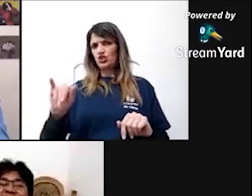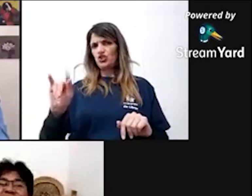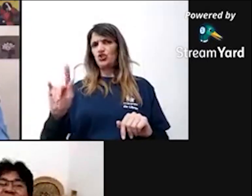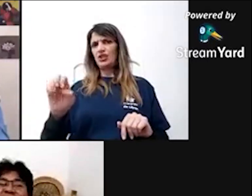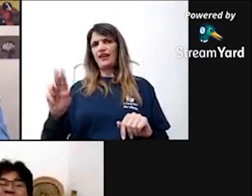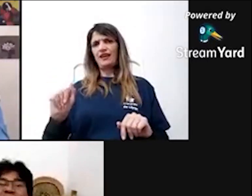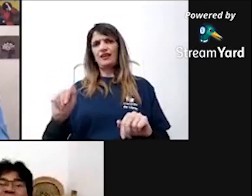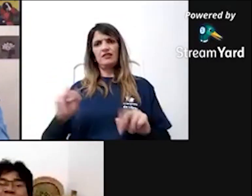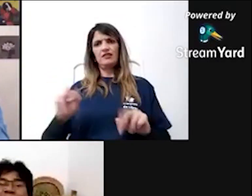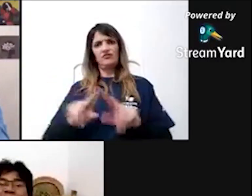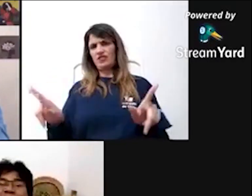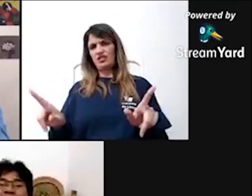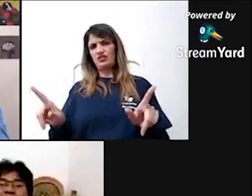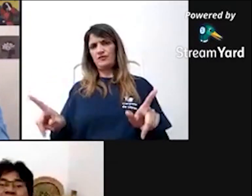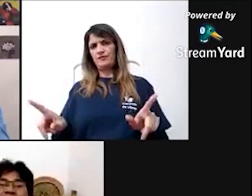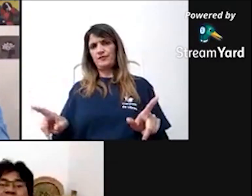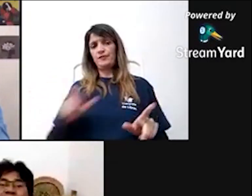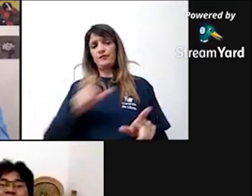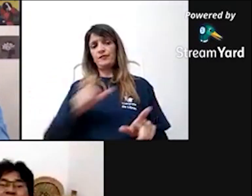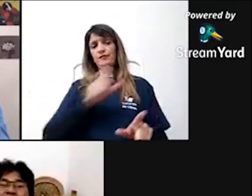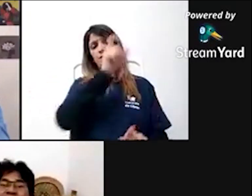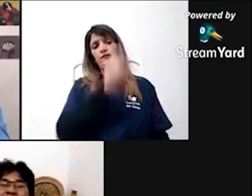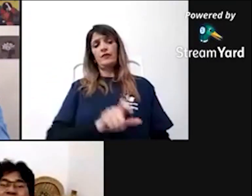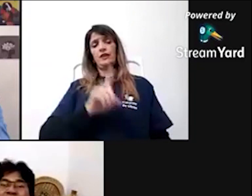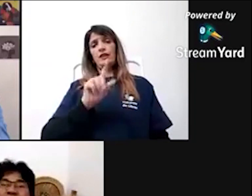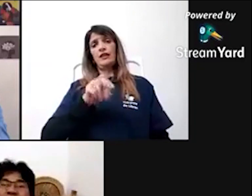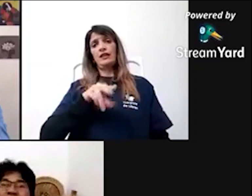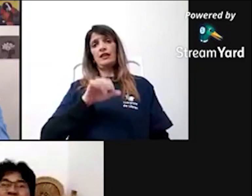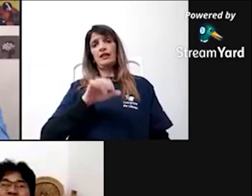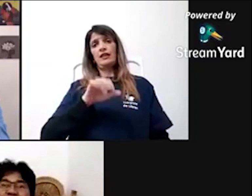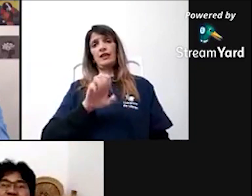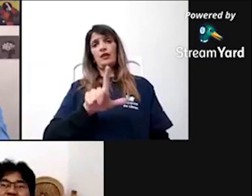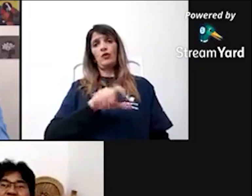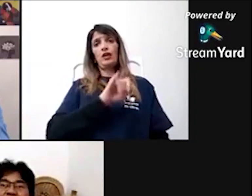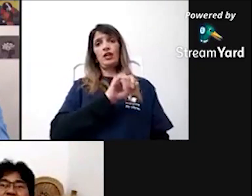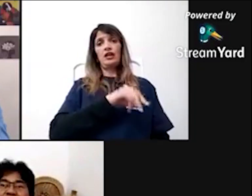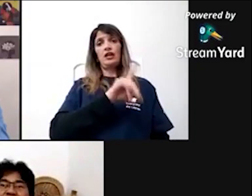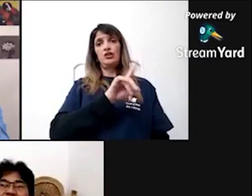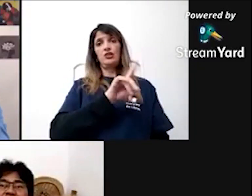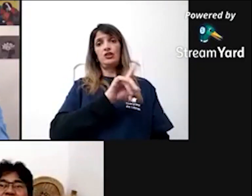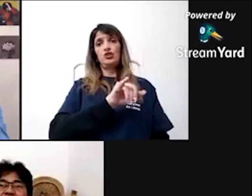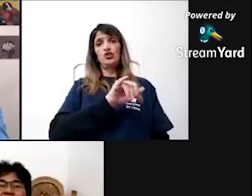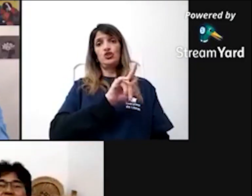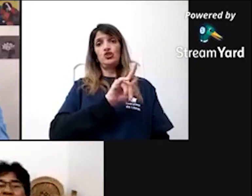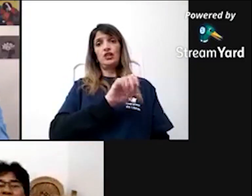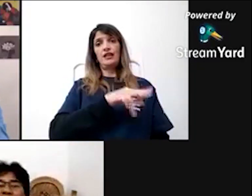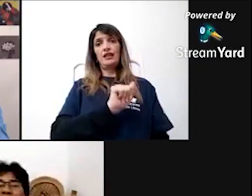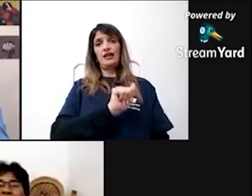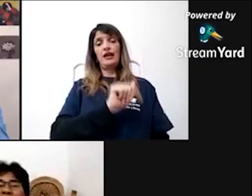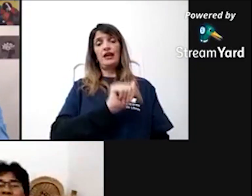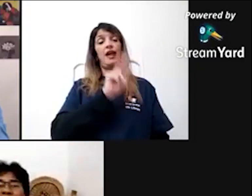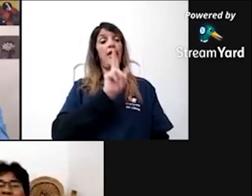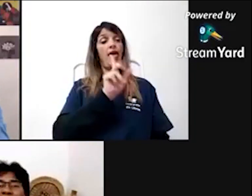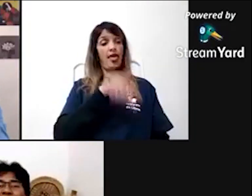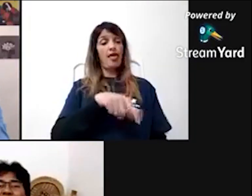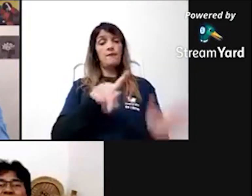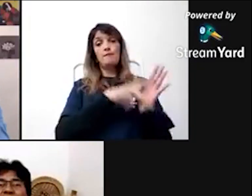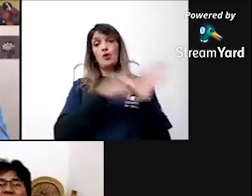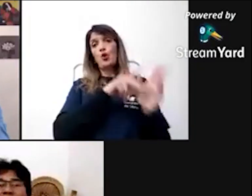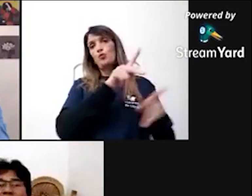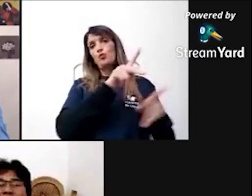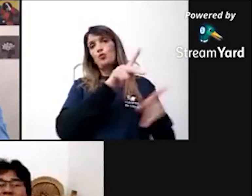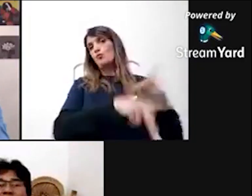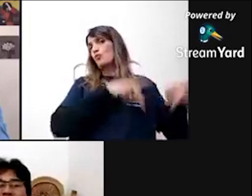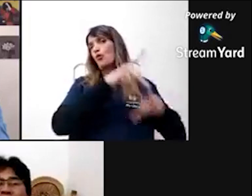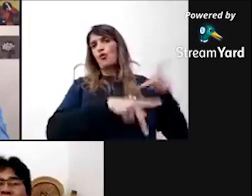ser chamado de indígena porque ele pertence a um povo, e aí é o que significa a palavra indígena, porque ele pertence a um